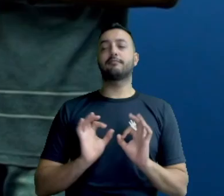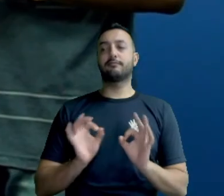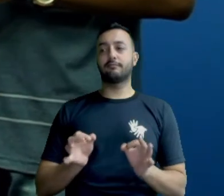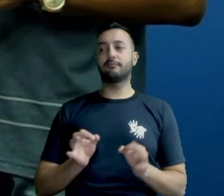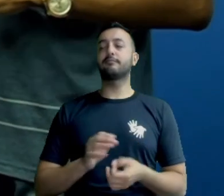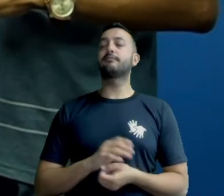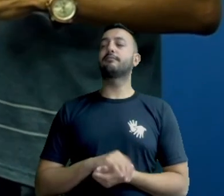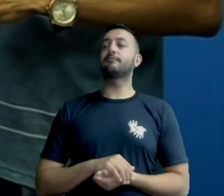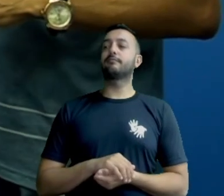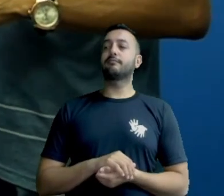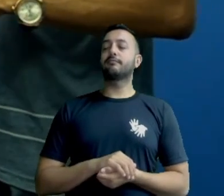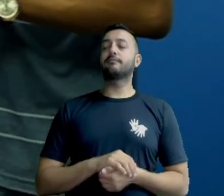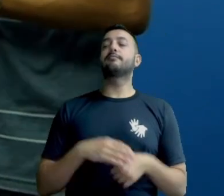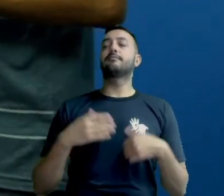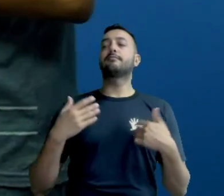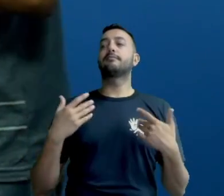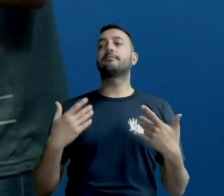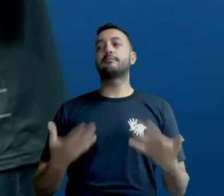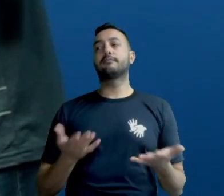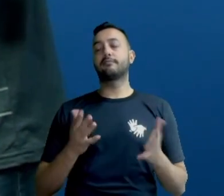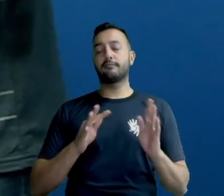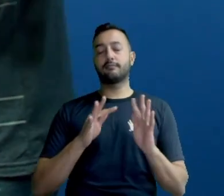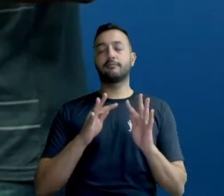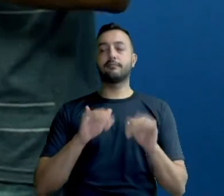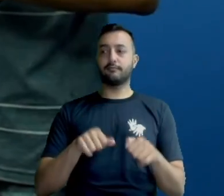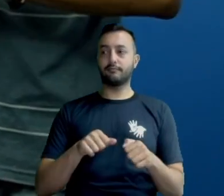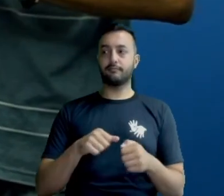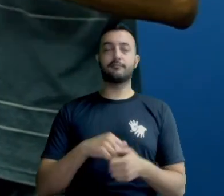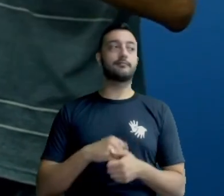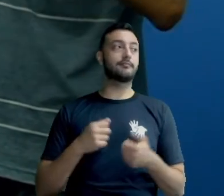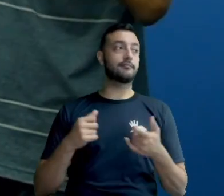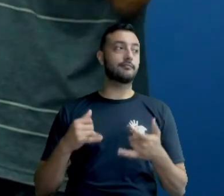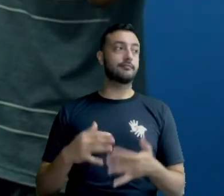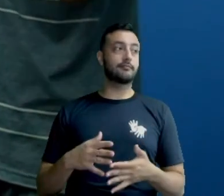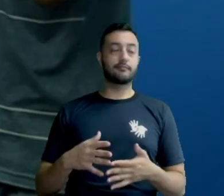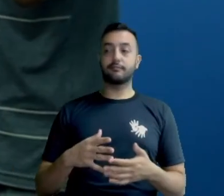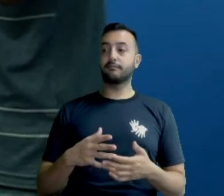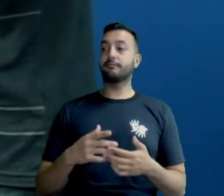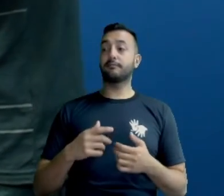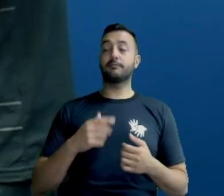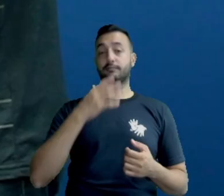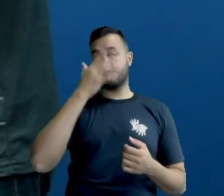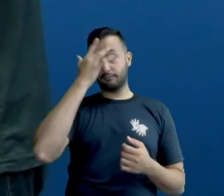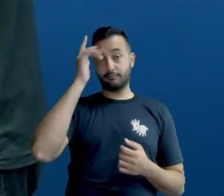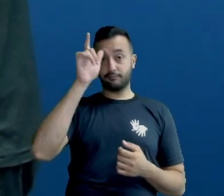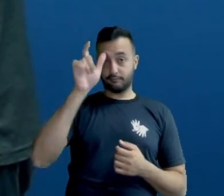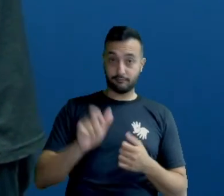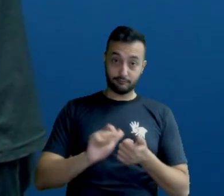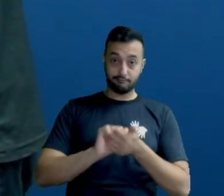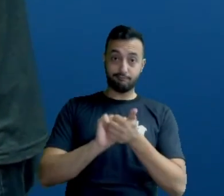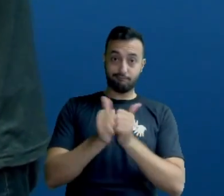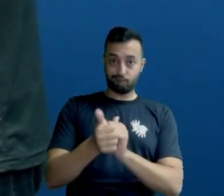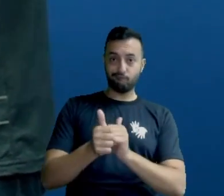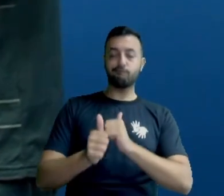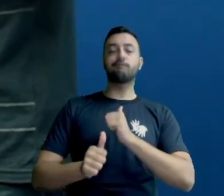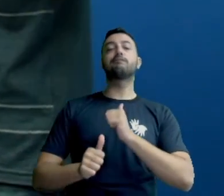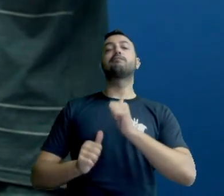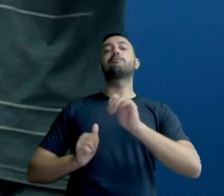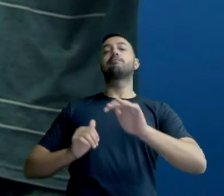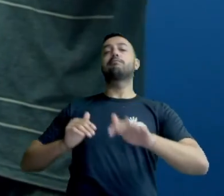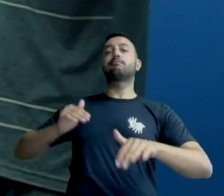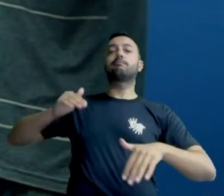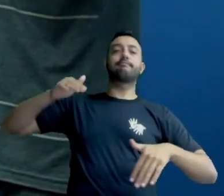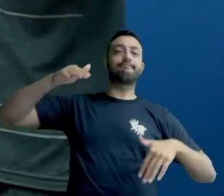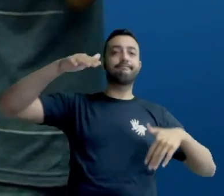Certo. Então, finalizar, diz assim, ó. Um atleta, ele nada